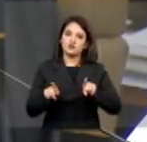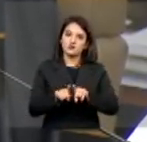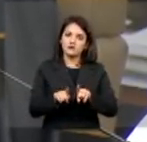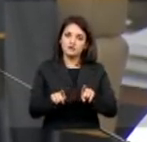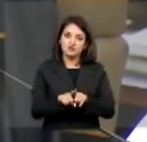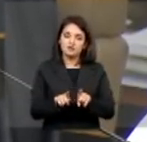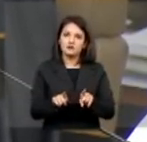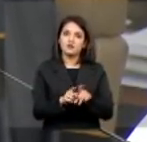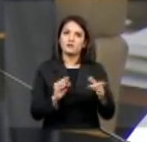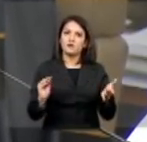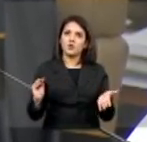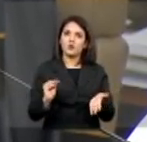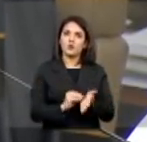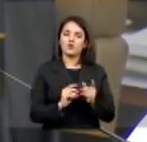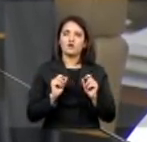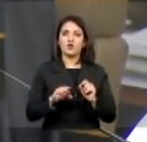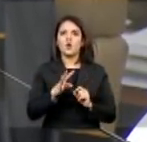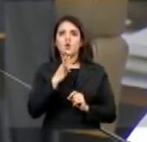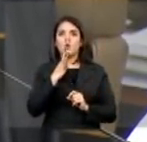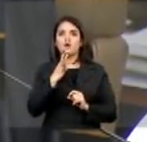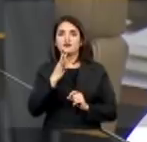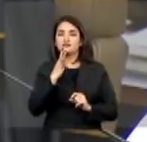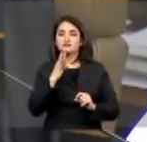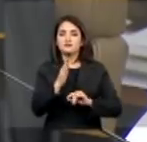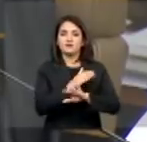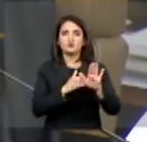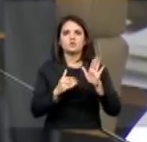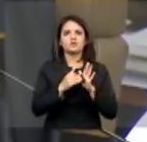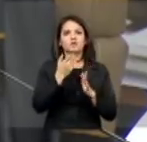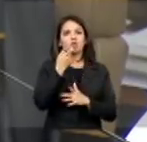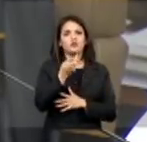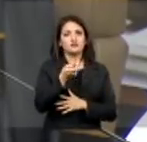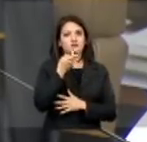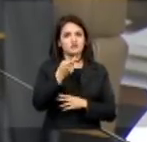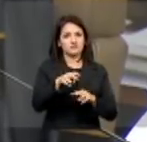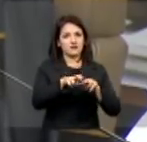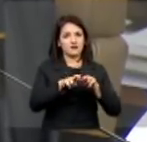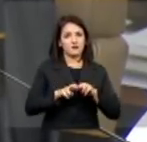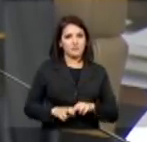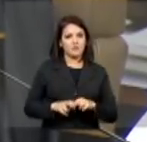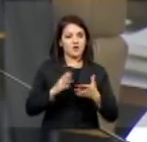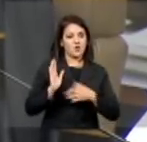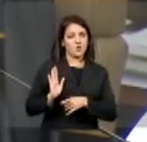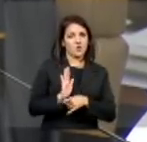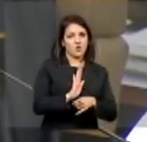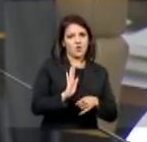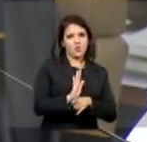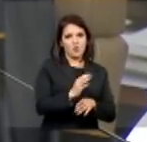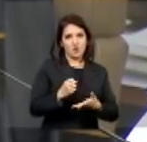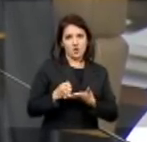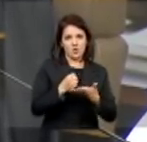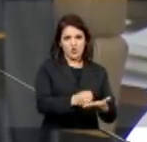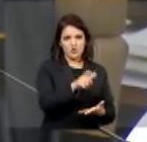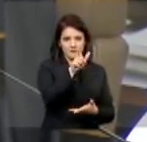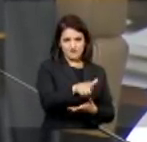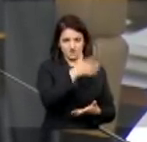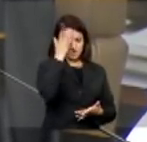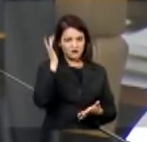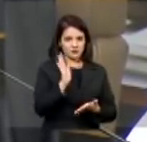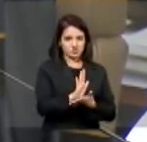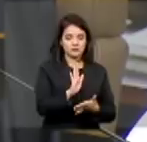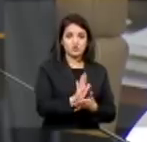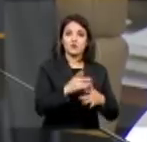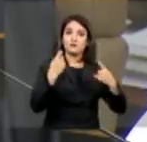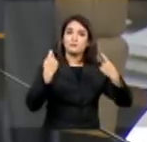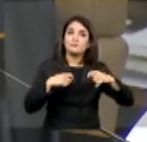que o conhecimento das alegações apresentadas pelo co réu colaborador seria necessário para propiciar